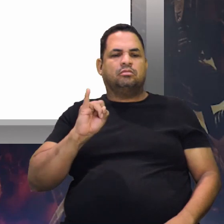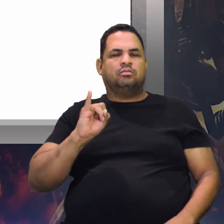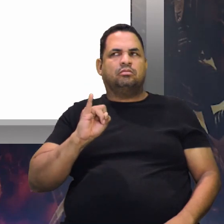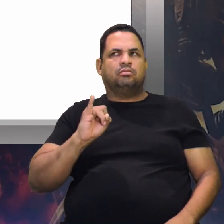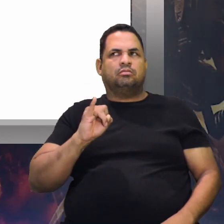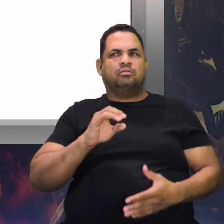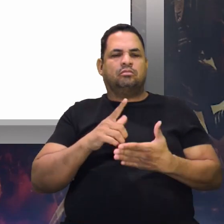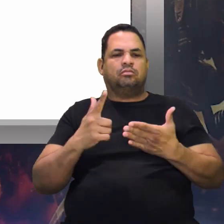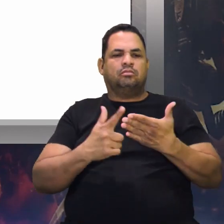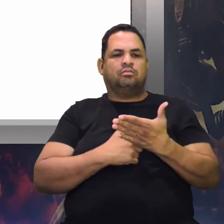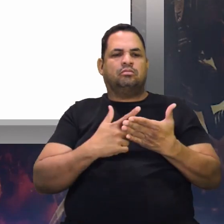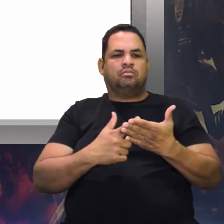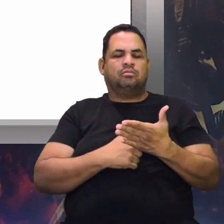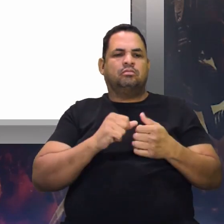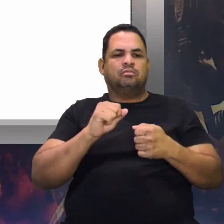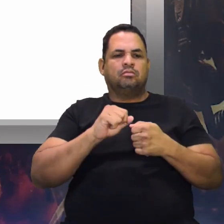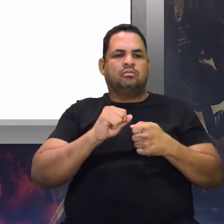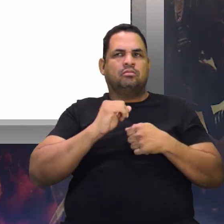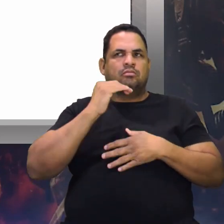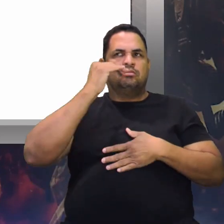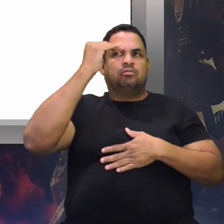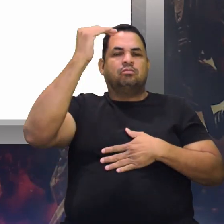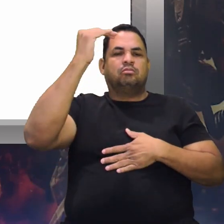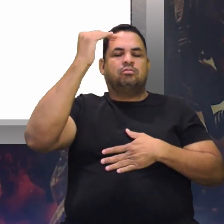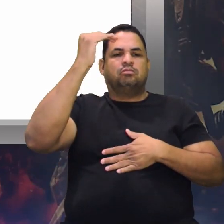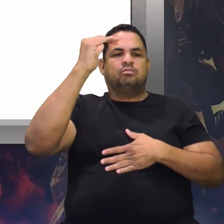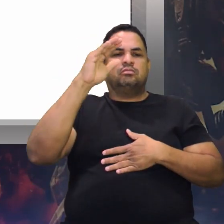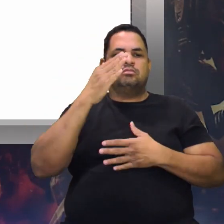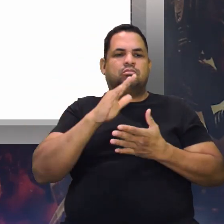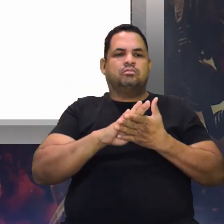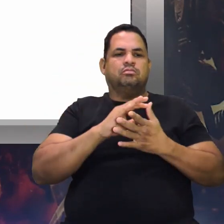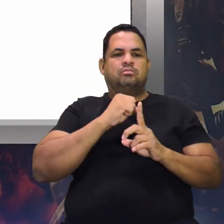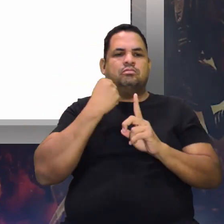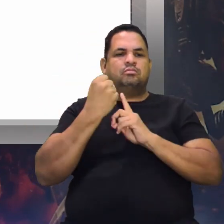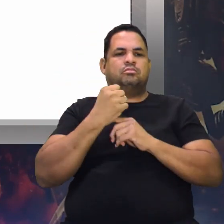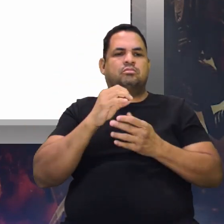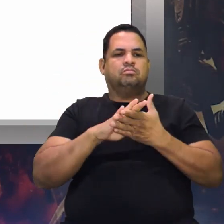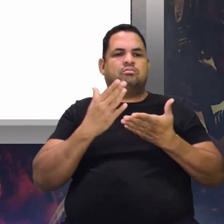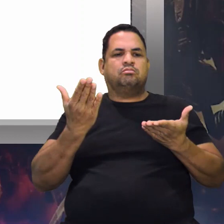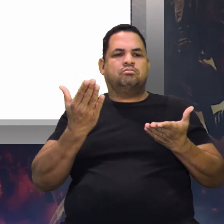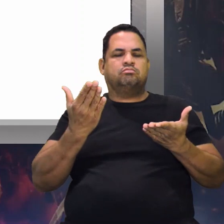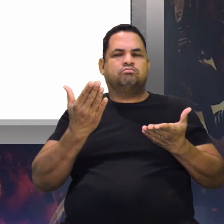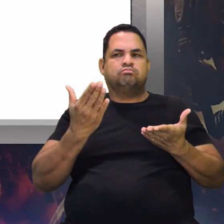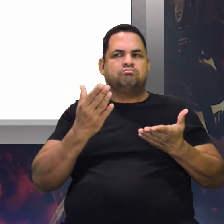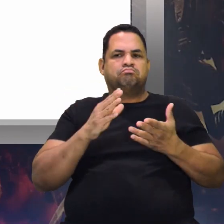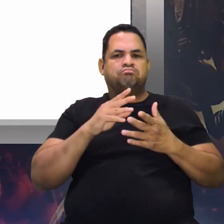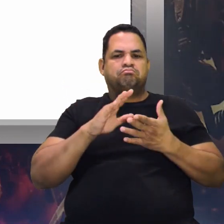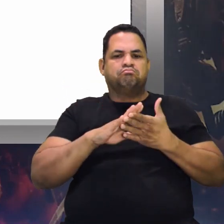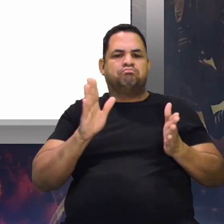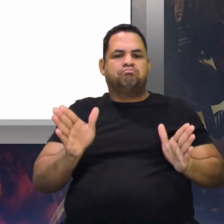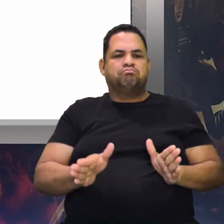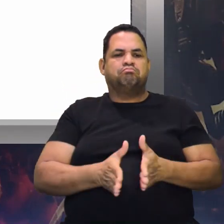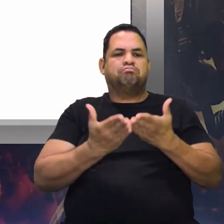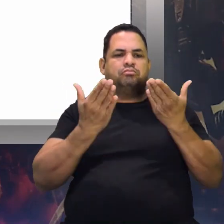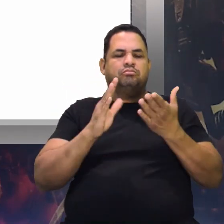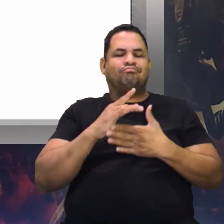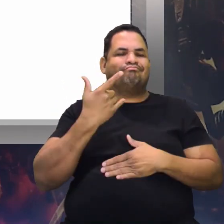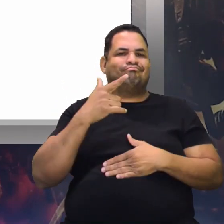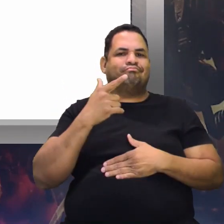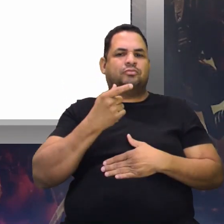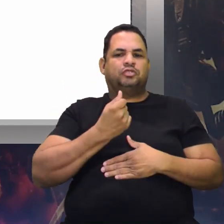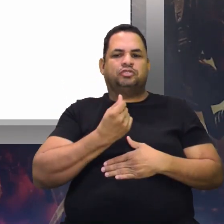para a sociedade, para a alta sociedade, os pobres não tinham o livro dos mortos porque não tinham dinheiro para pagar um